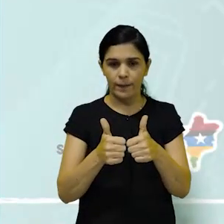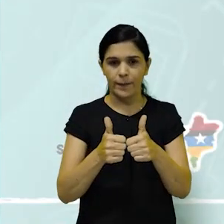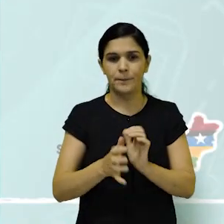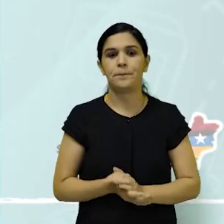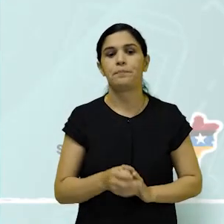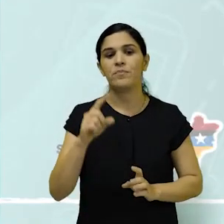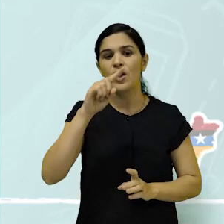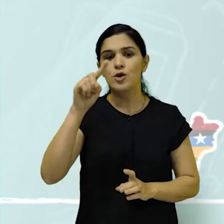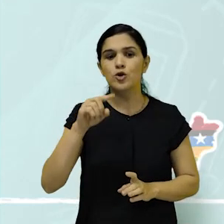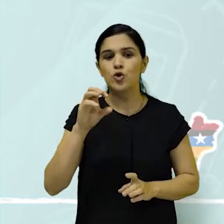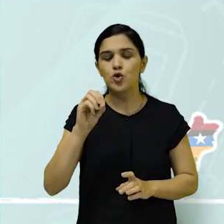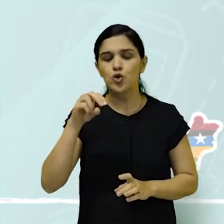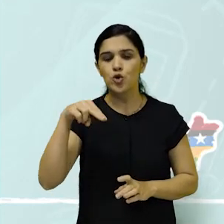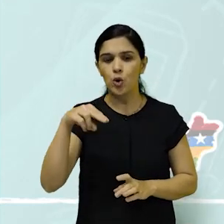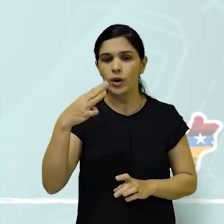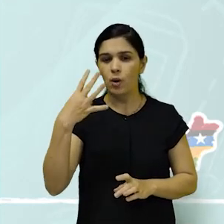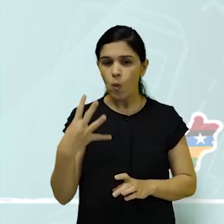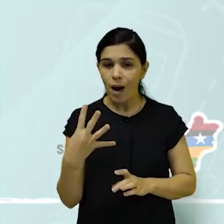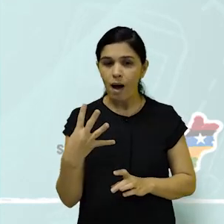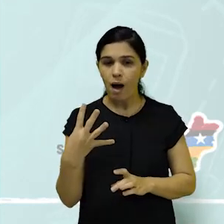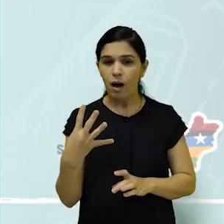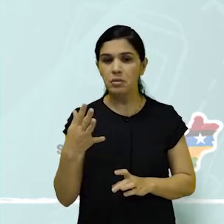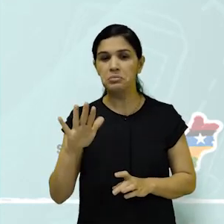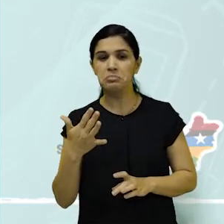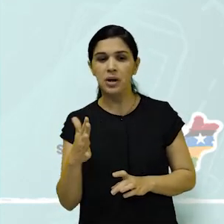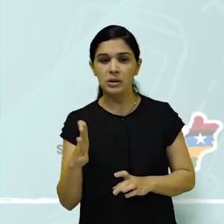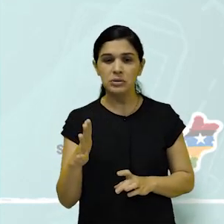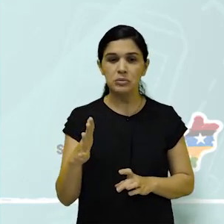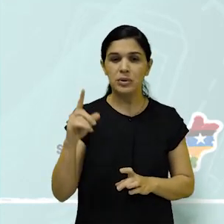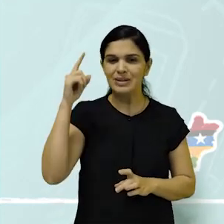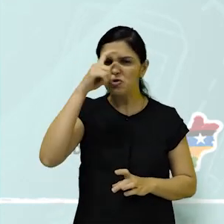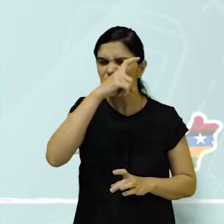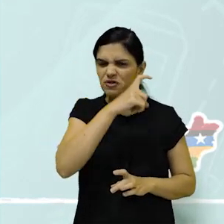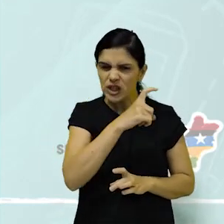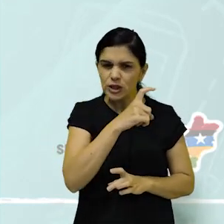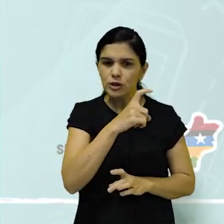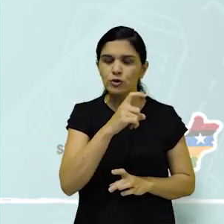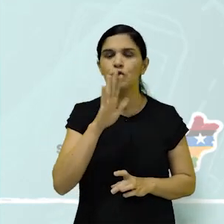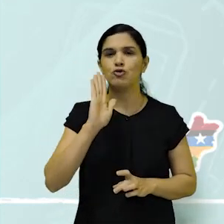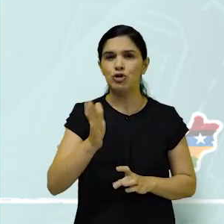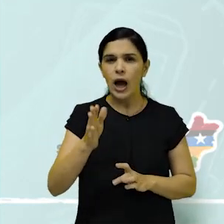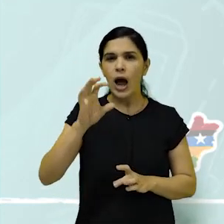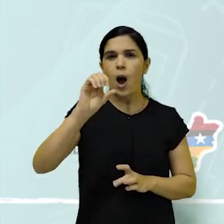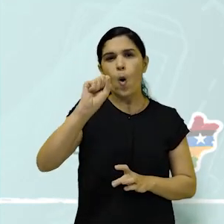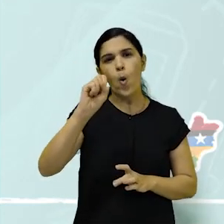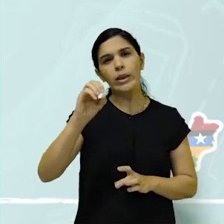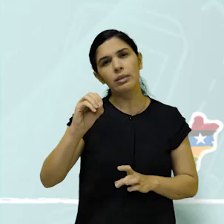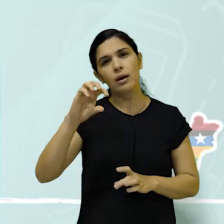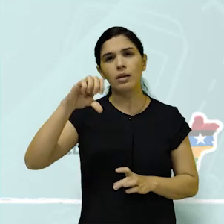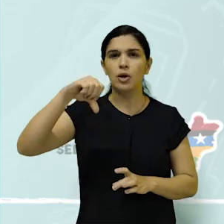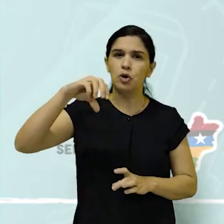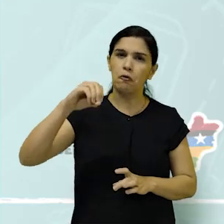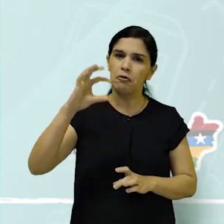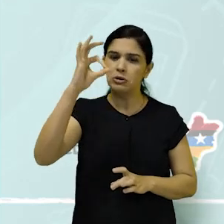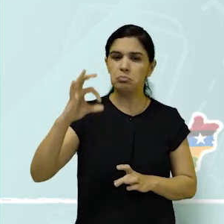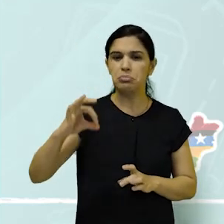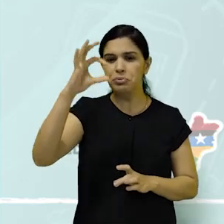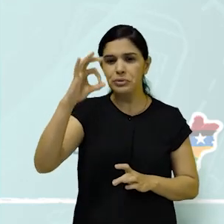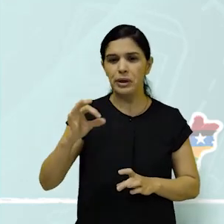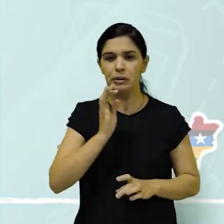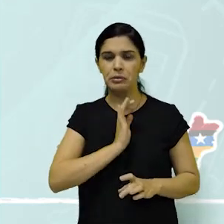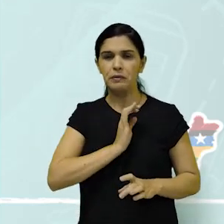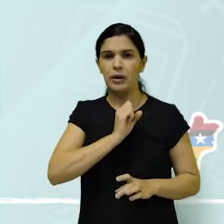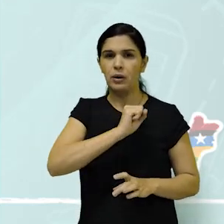Zona 4, difícil, que é de 80% a 90% da frequência cardíaca máxima. Aumenta a sua resistência à velocidade e o seu